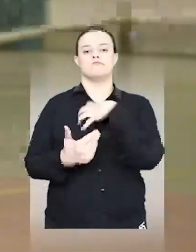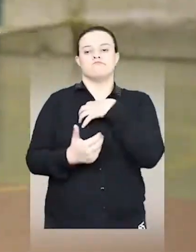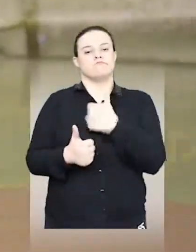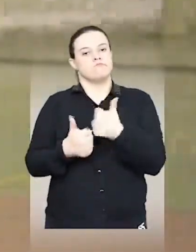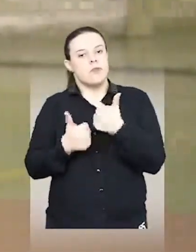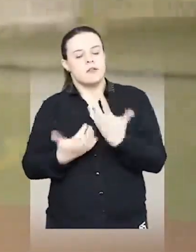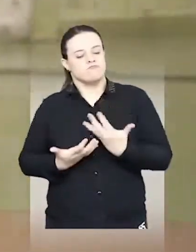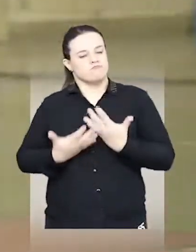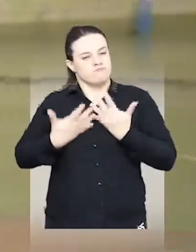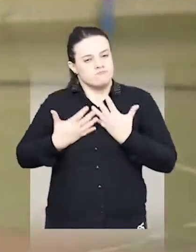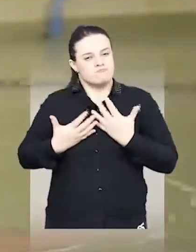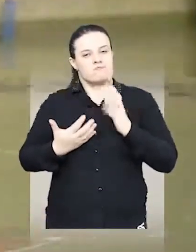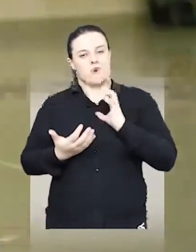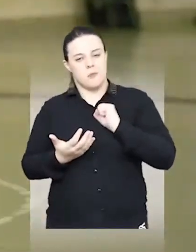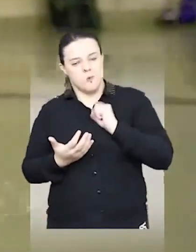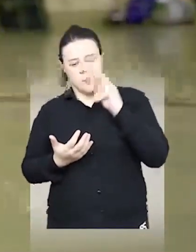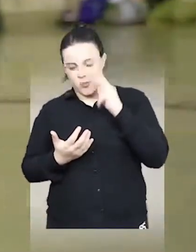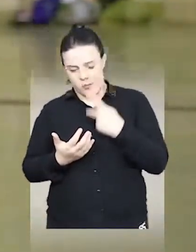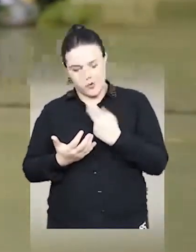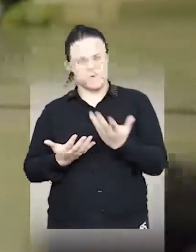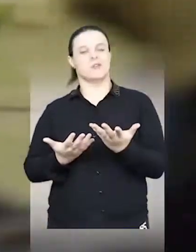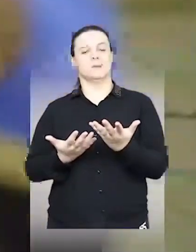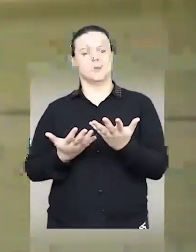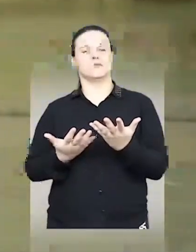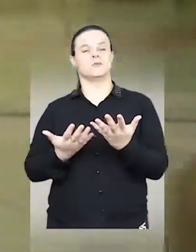do bem-estar, da autoestima.